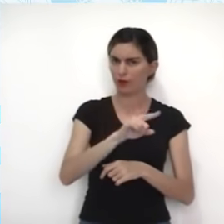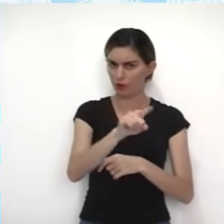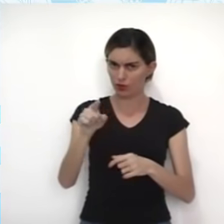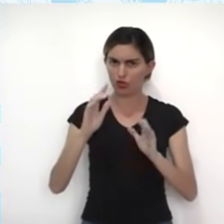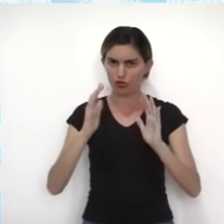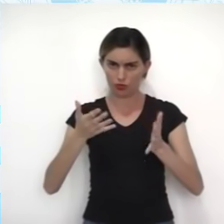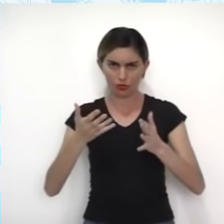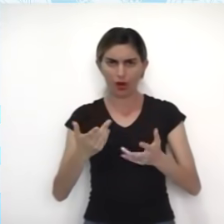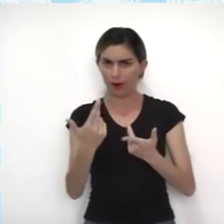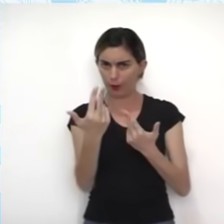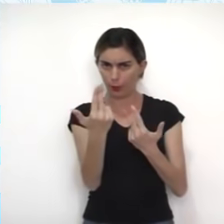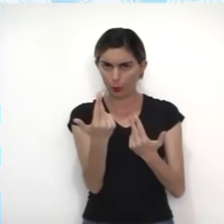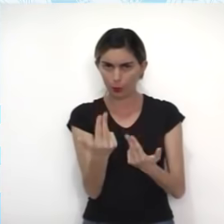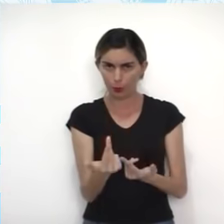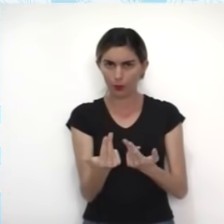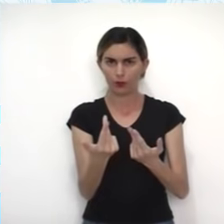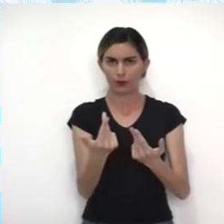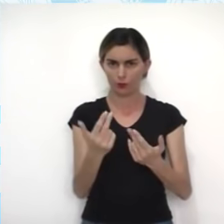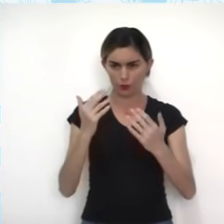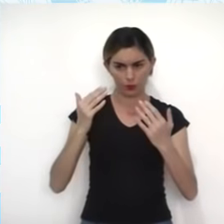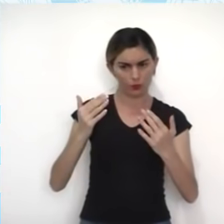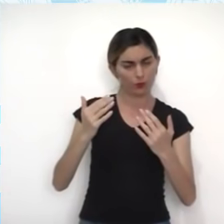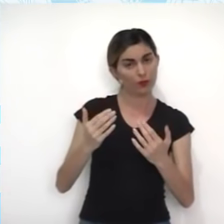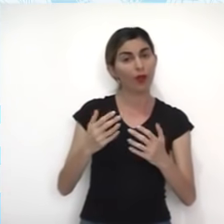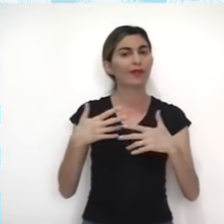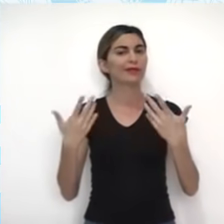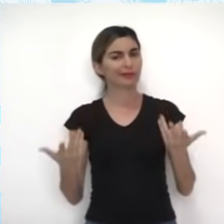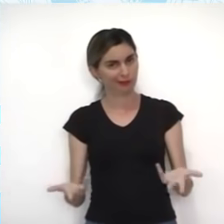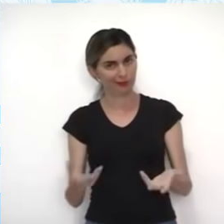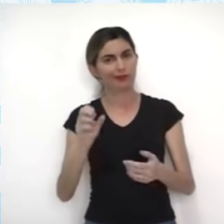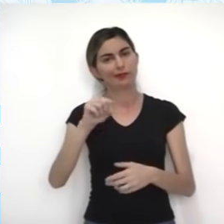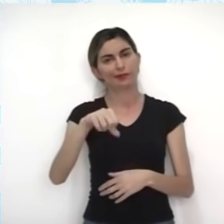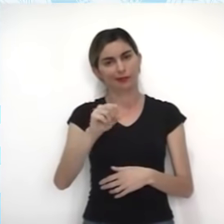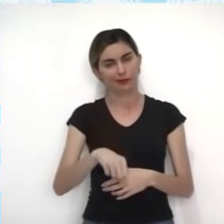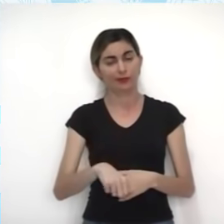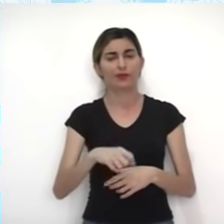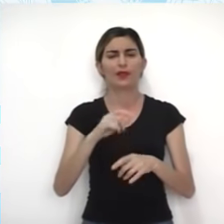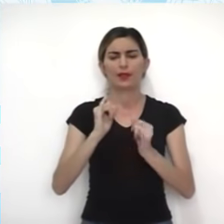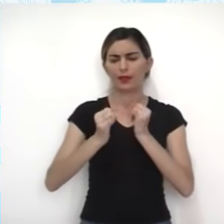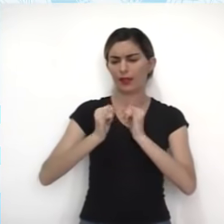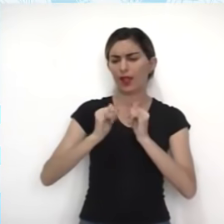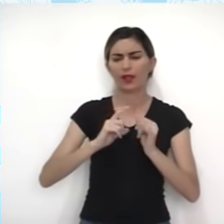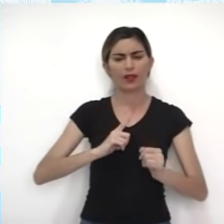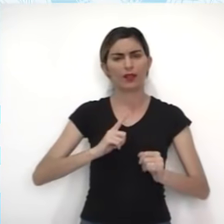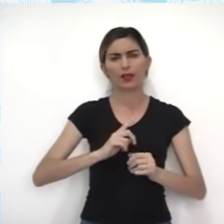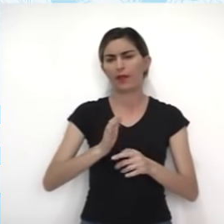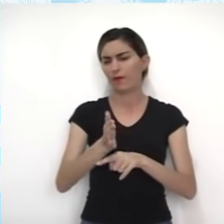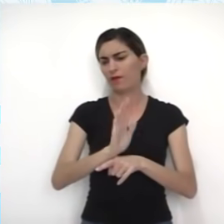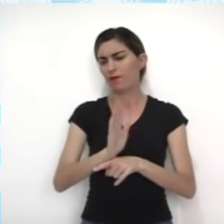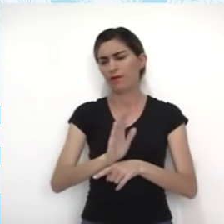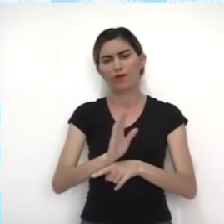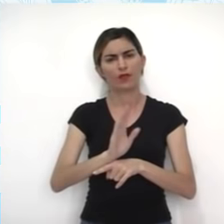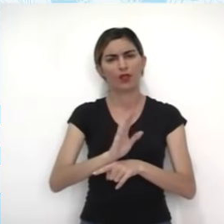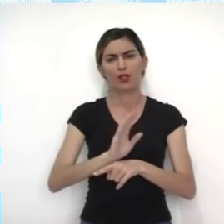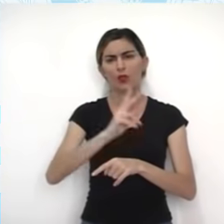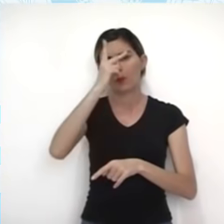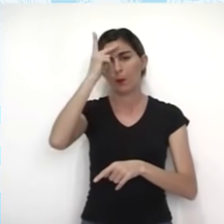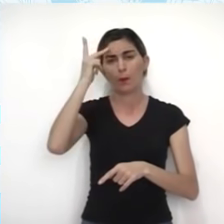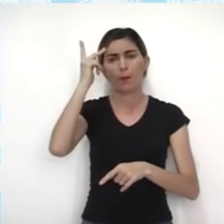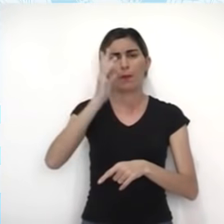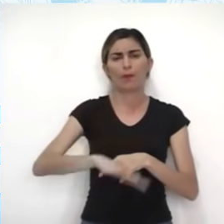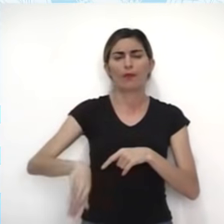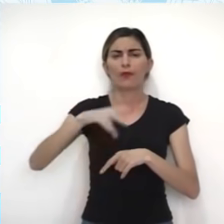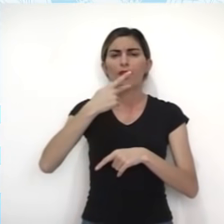será que você já se depararam com uma situação como esta é provável que sim na internet tem muitos vídeos